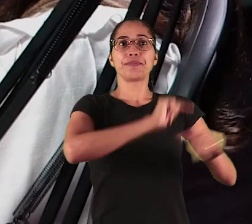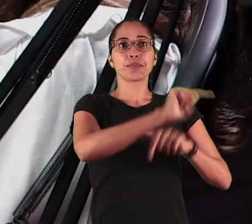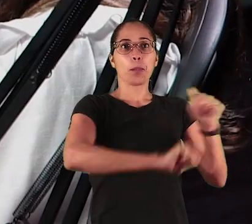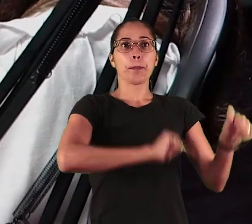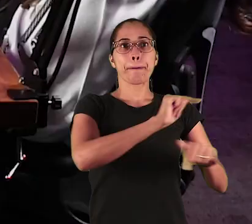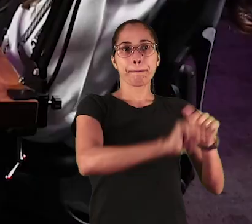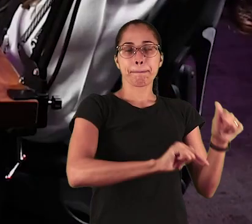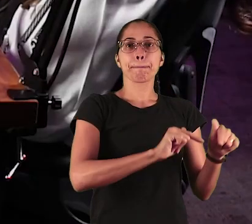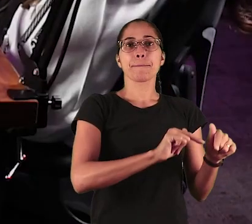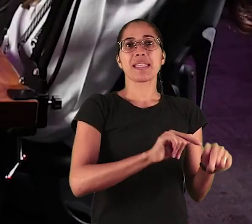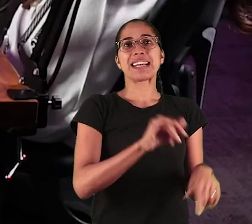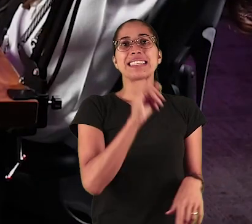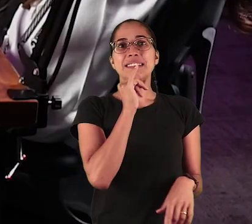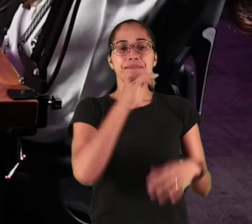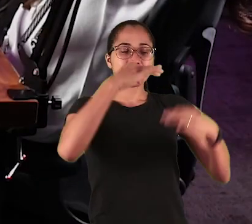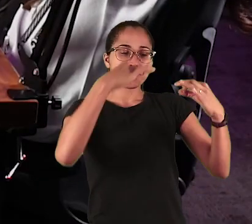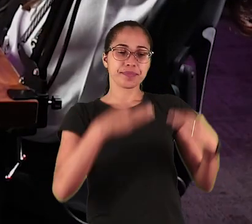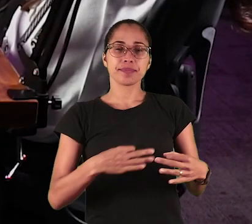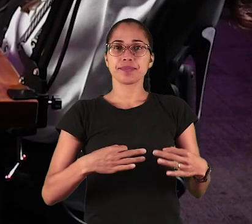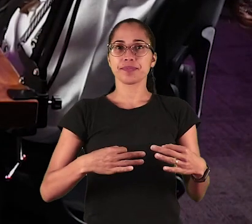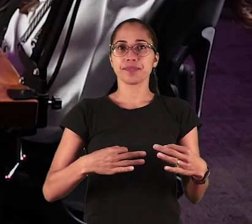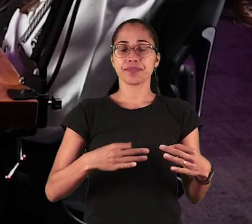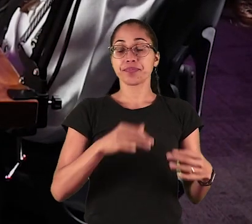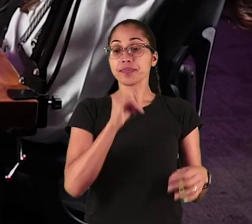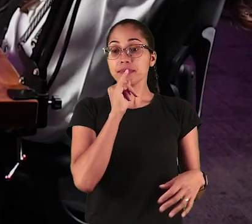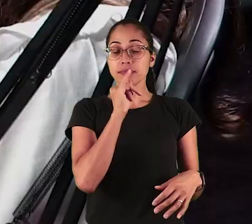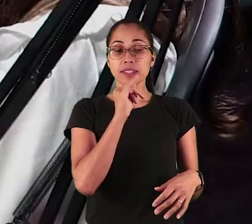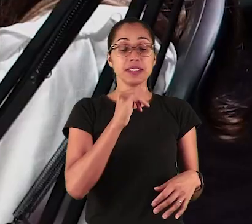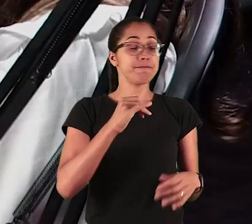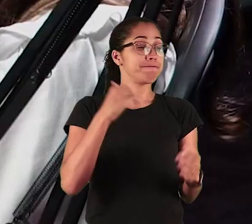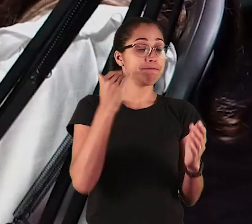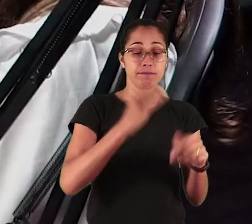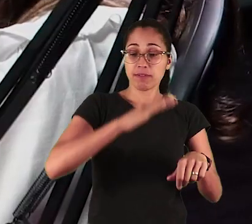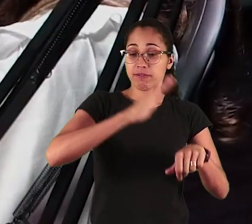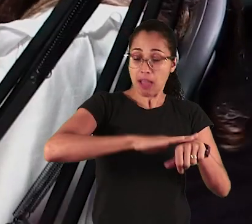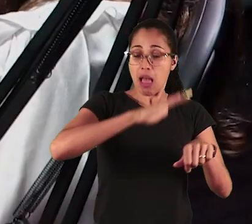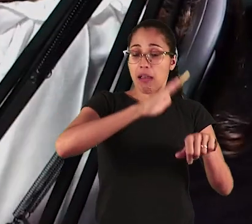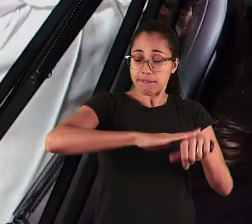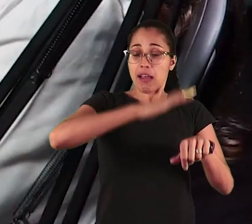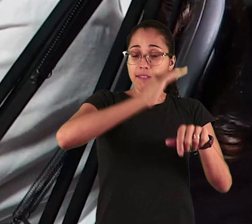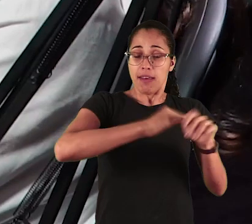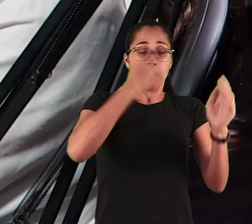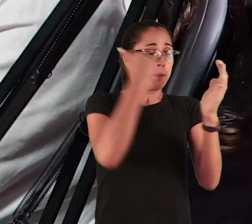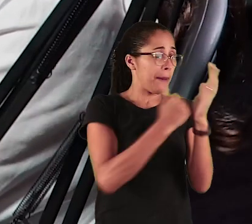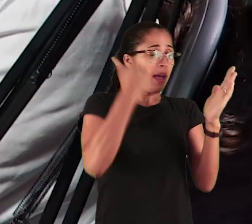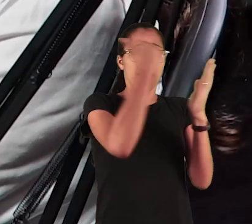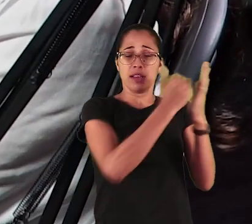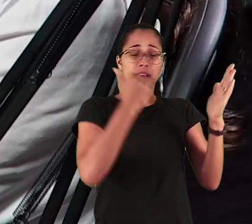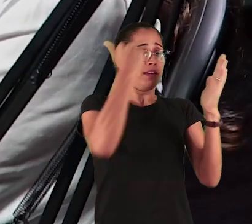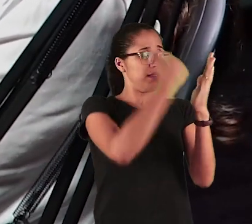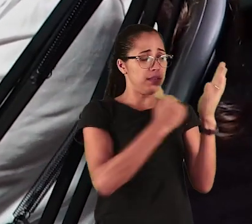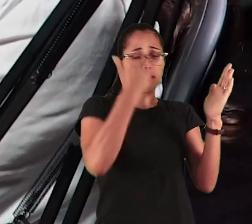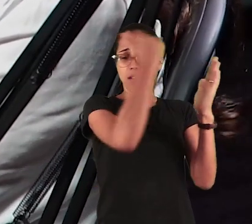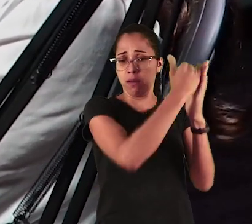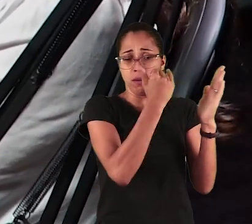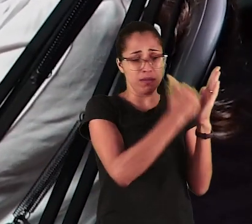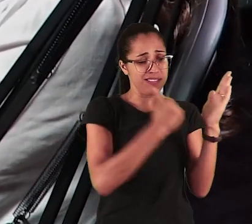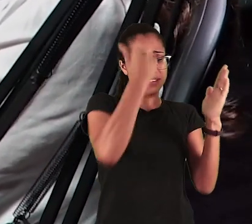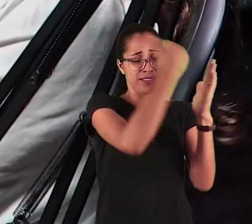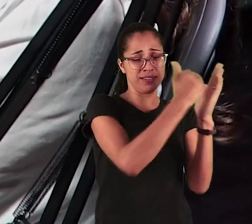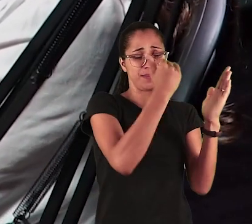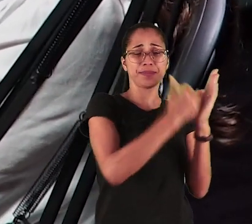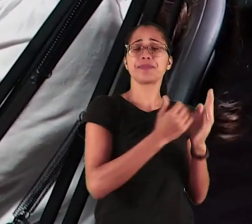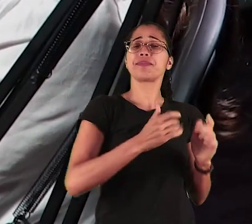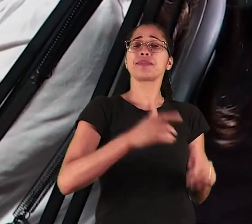três quatro cinco também que fala com certeza você fez um milhão de vezes mais para poder estar naquele mesmo espaço Então você é muito mais